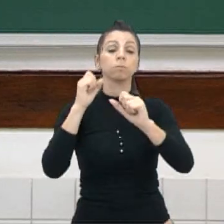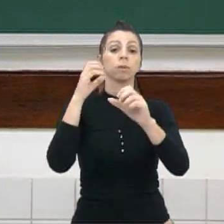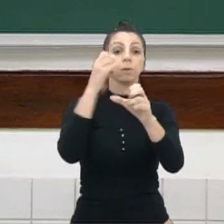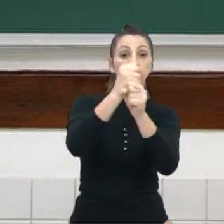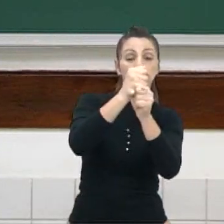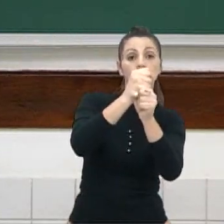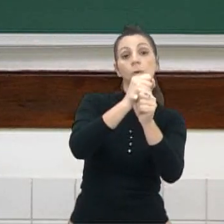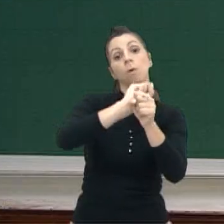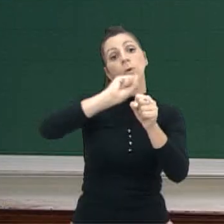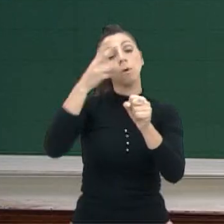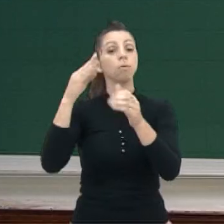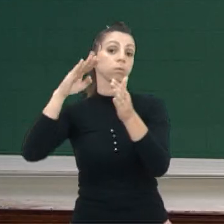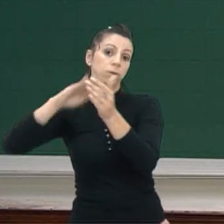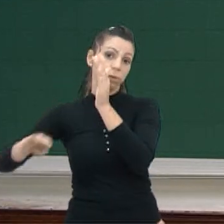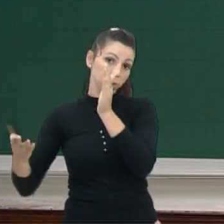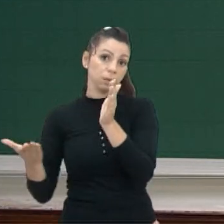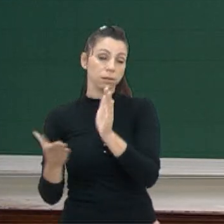numéricos.